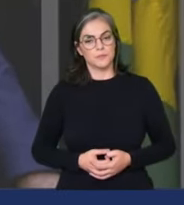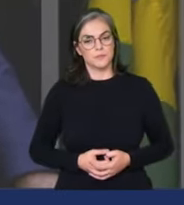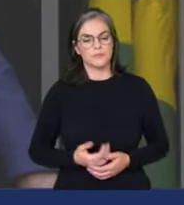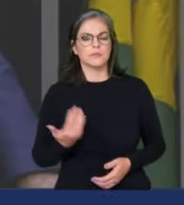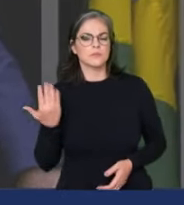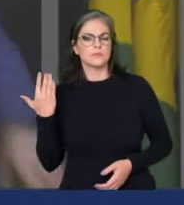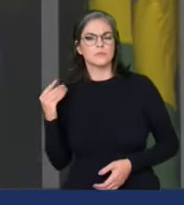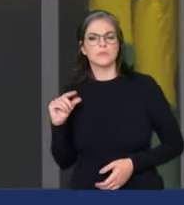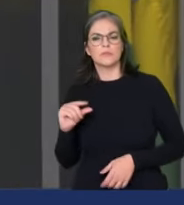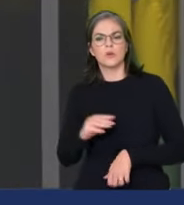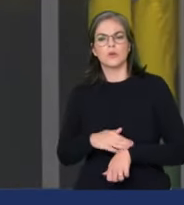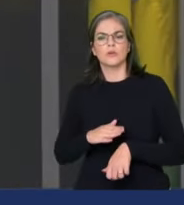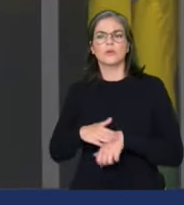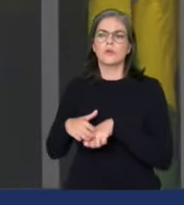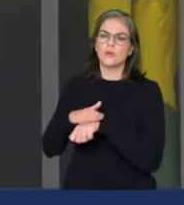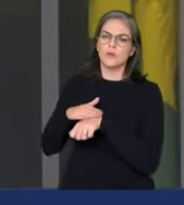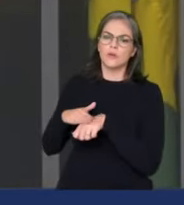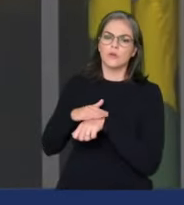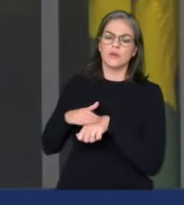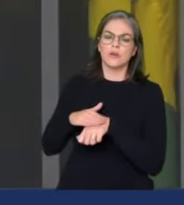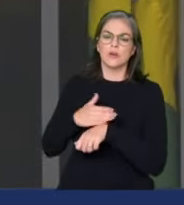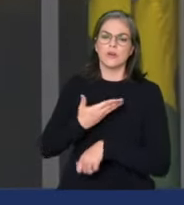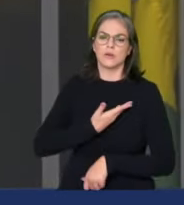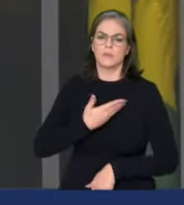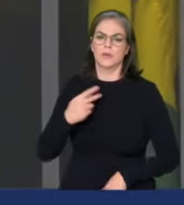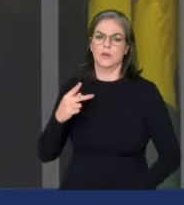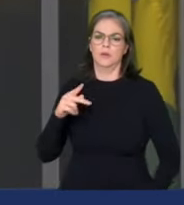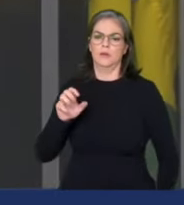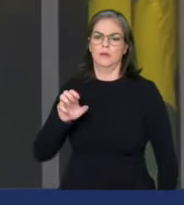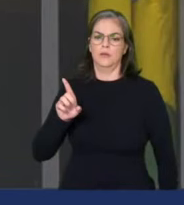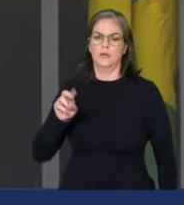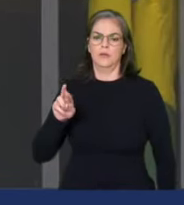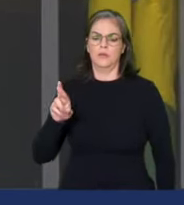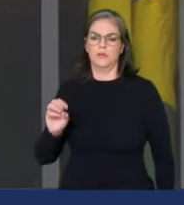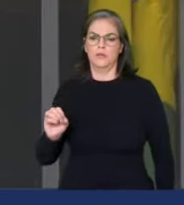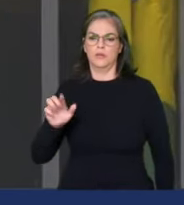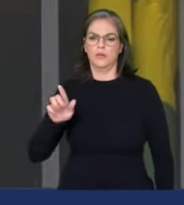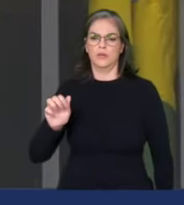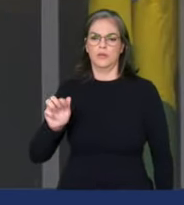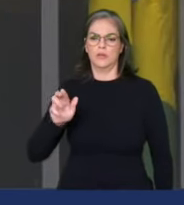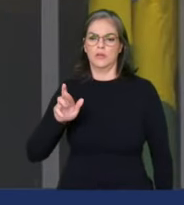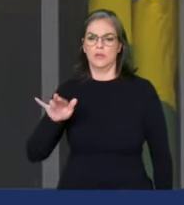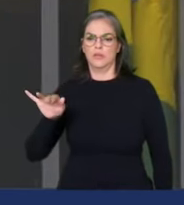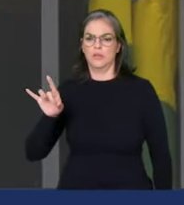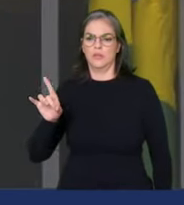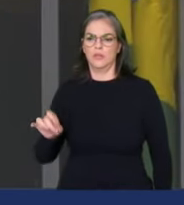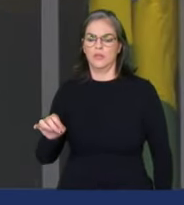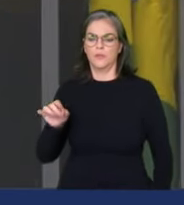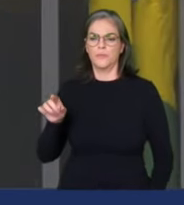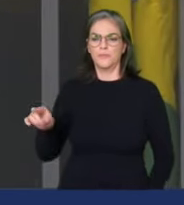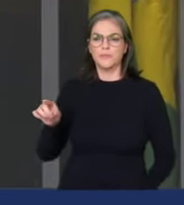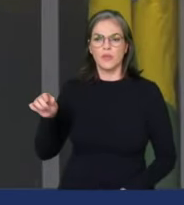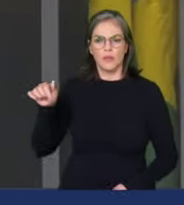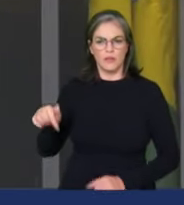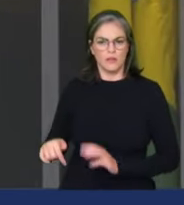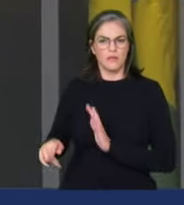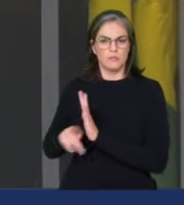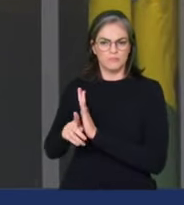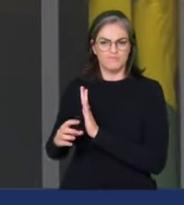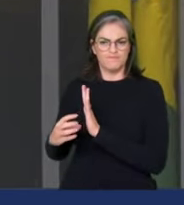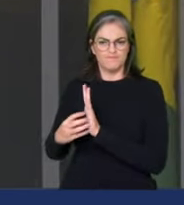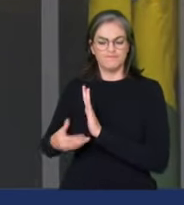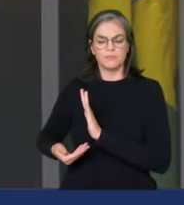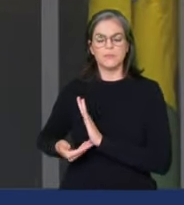Pedro Garrido, sobre, que é consultor nosso aqui da casa, sobre a situação do mundo. Nos Estados Unidos,